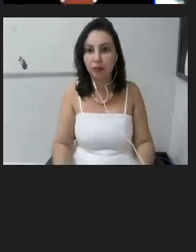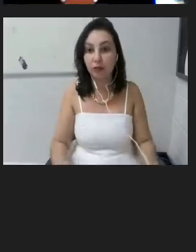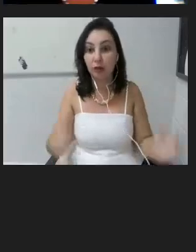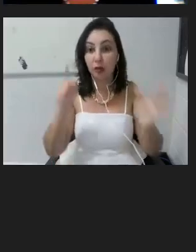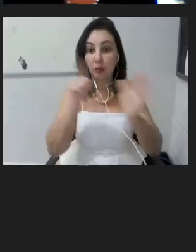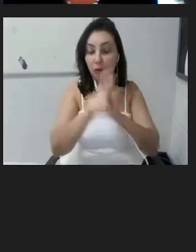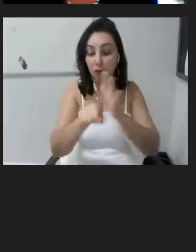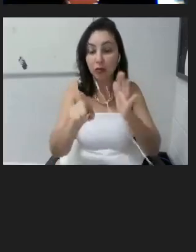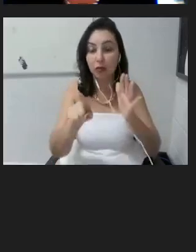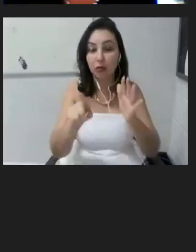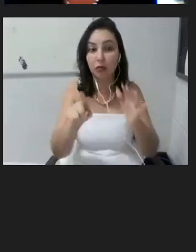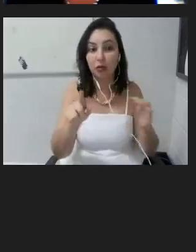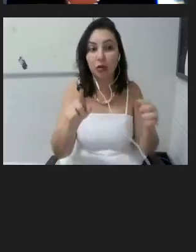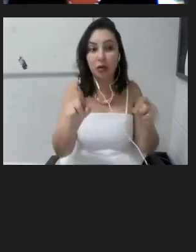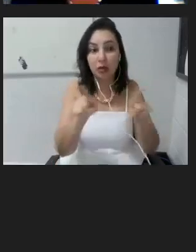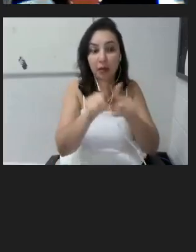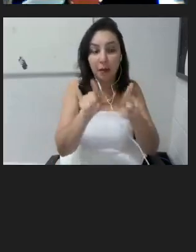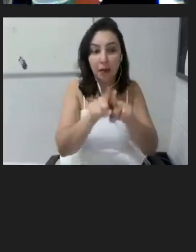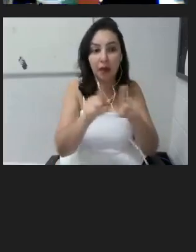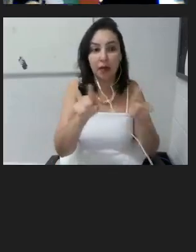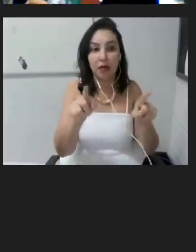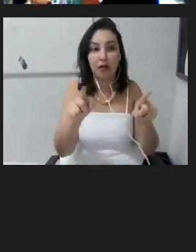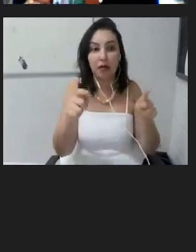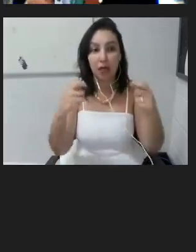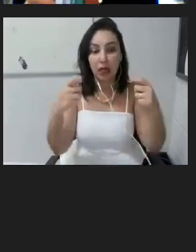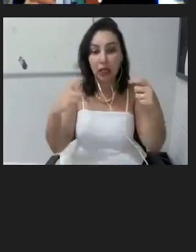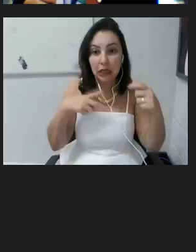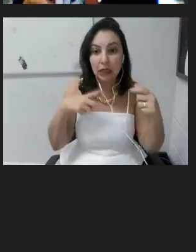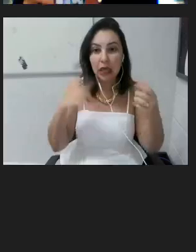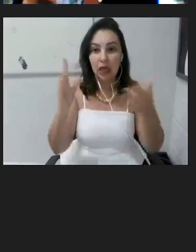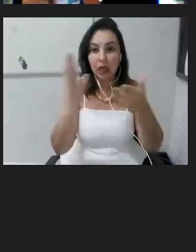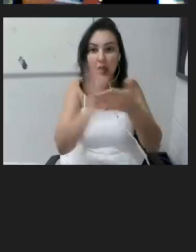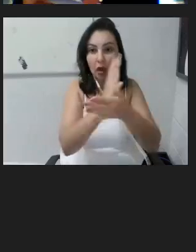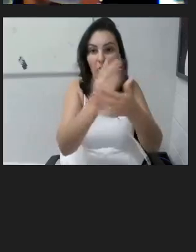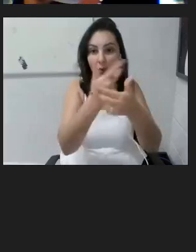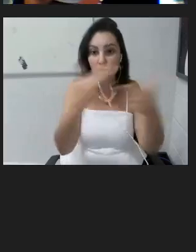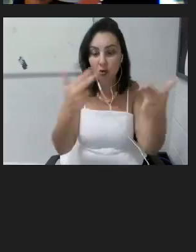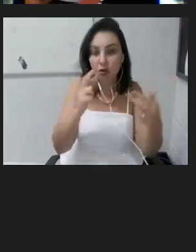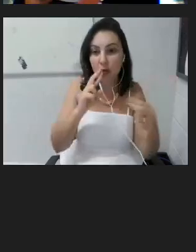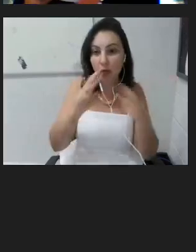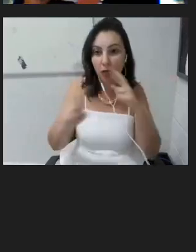Priscila, Carla, tem alguma coisa para a gente responder já?